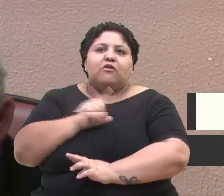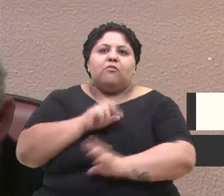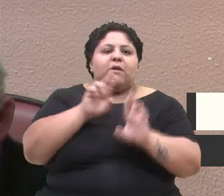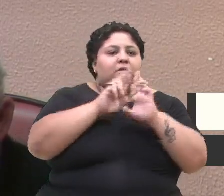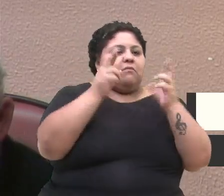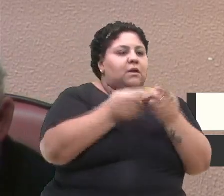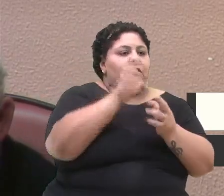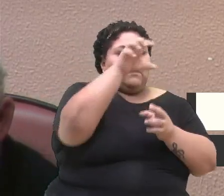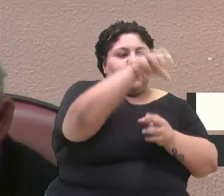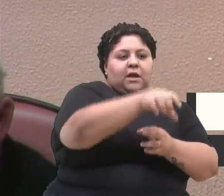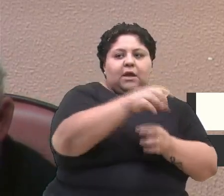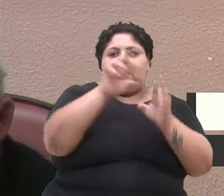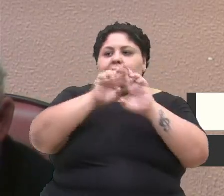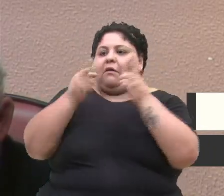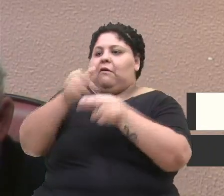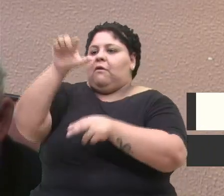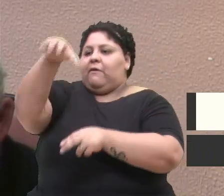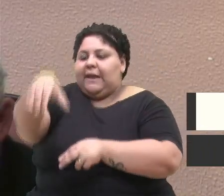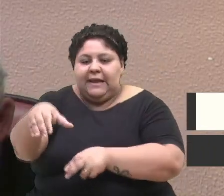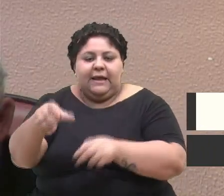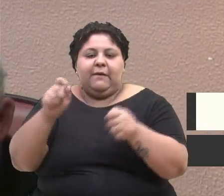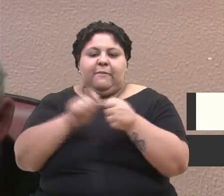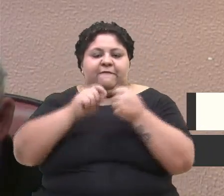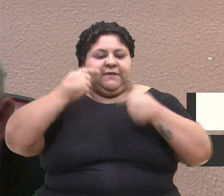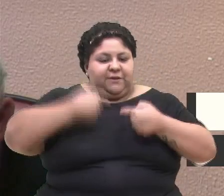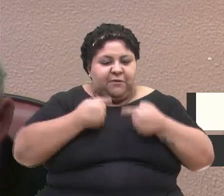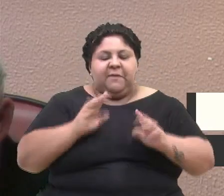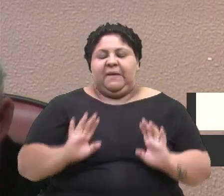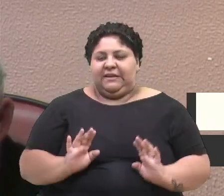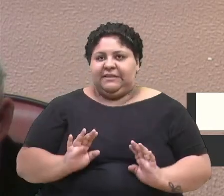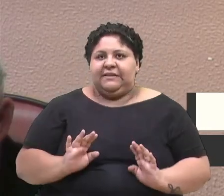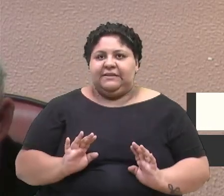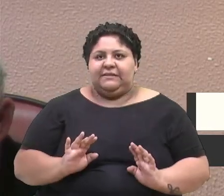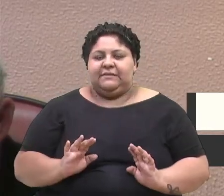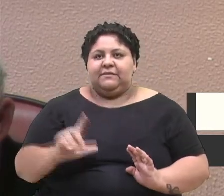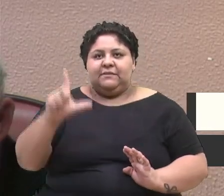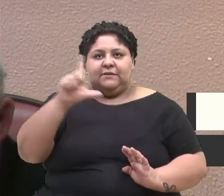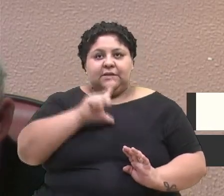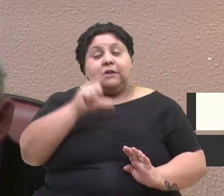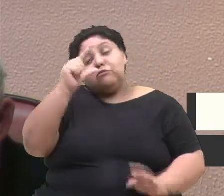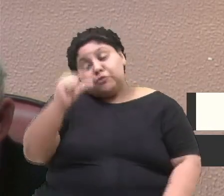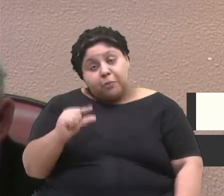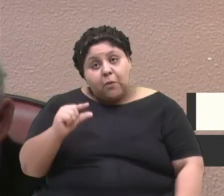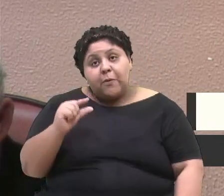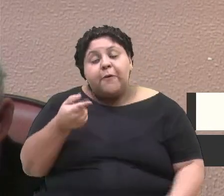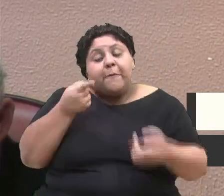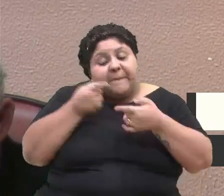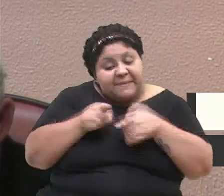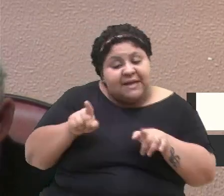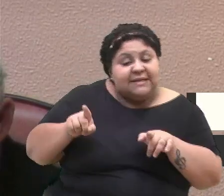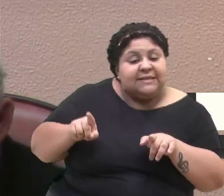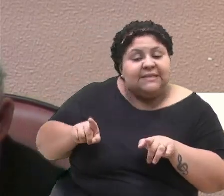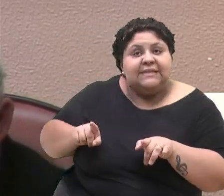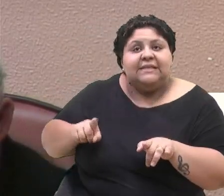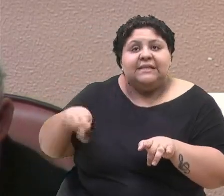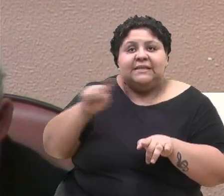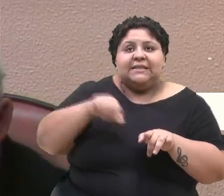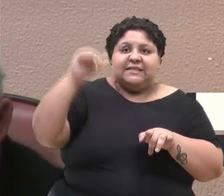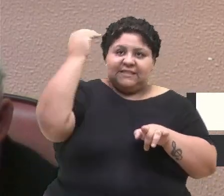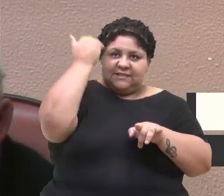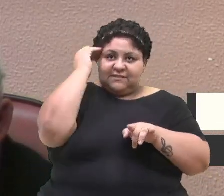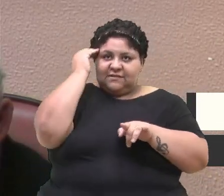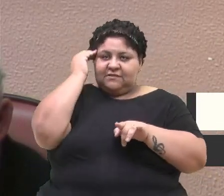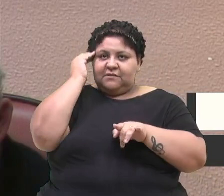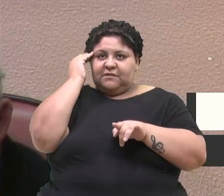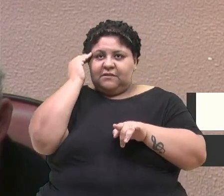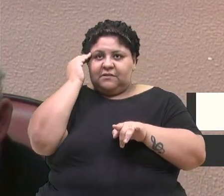ali na UAB, para fazer esse debate. Éramos poucos, mas a gente sabe, né, Carla?